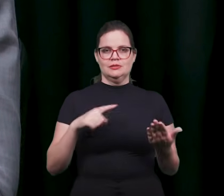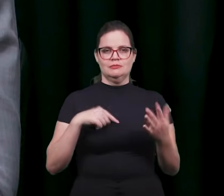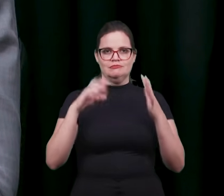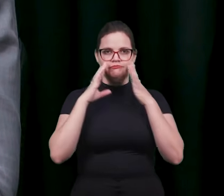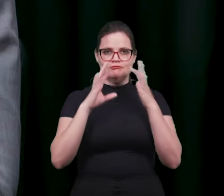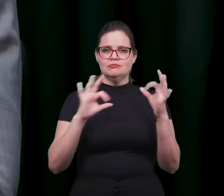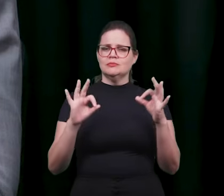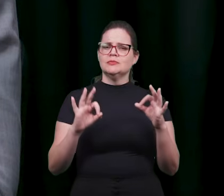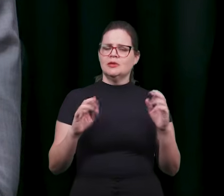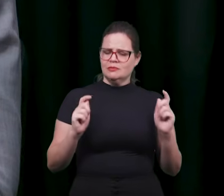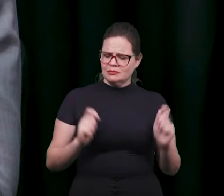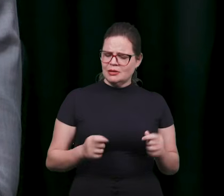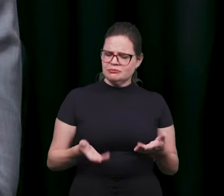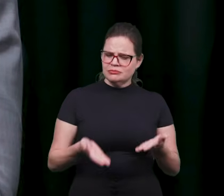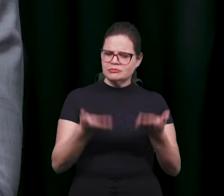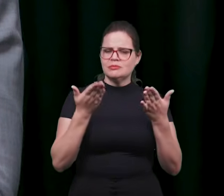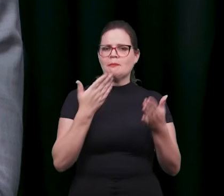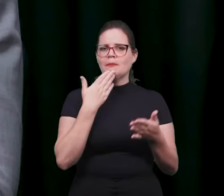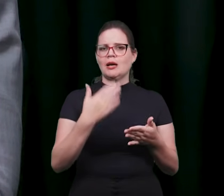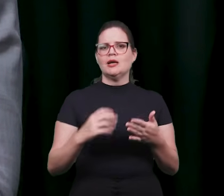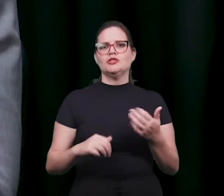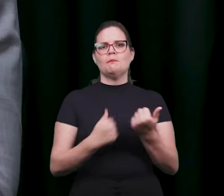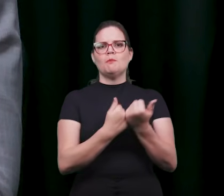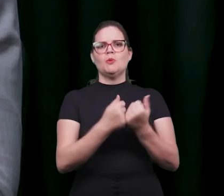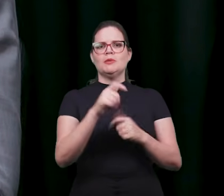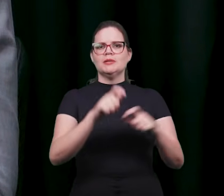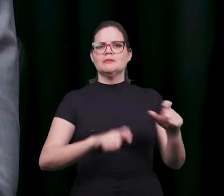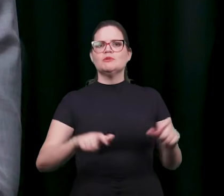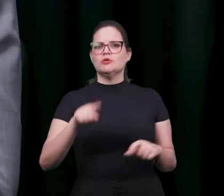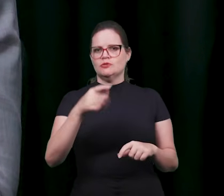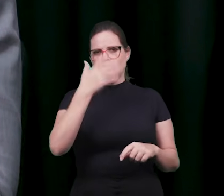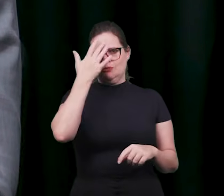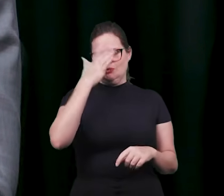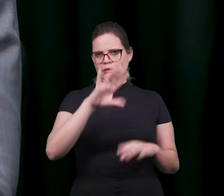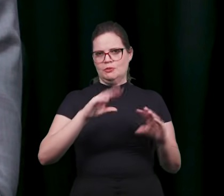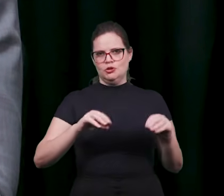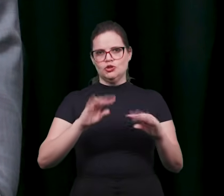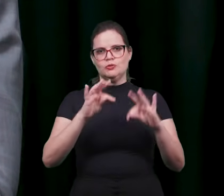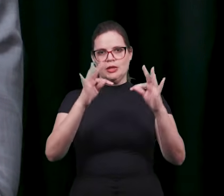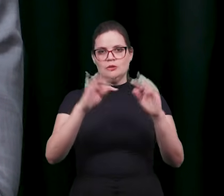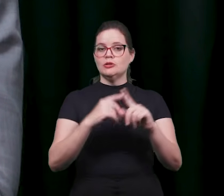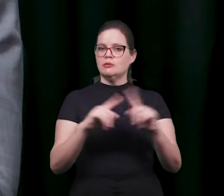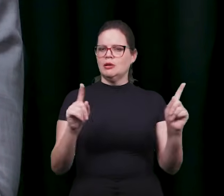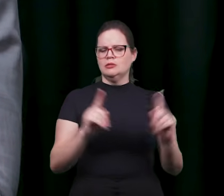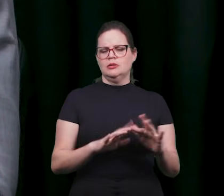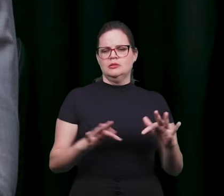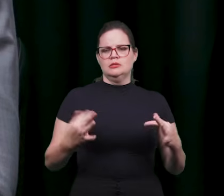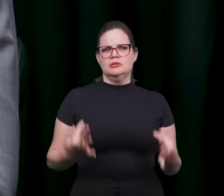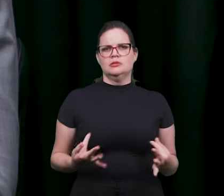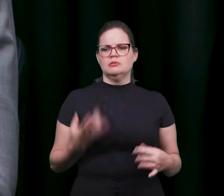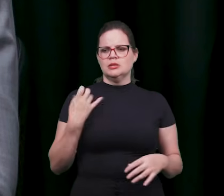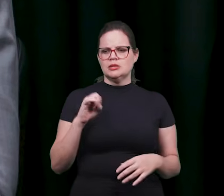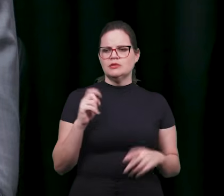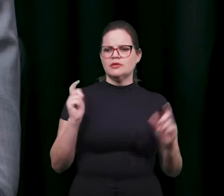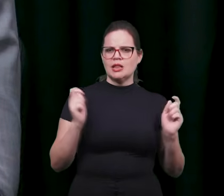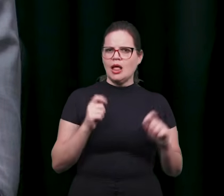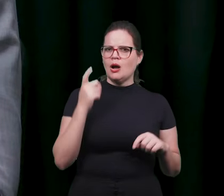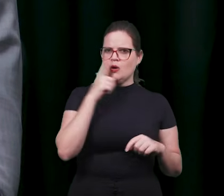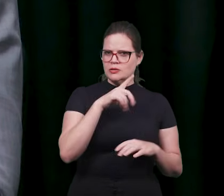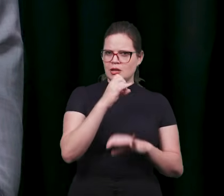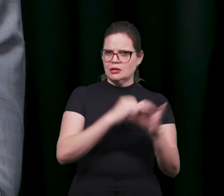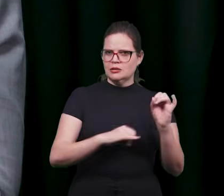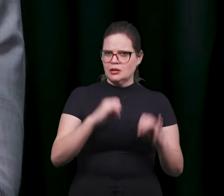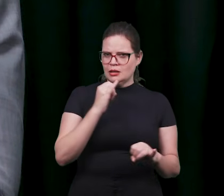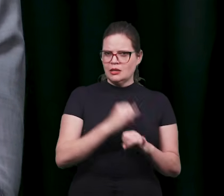nesse programa, se formalize, peça apoio para alguém se você não sabe, mas é algo muito simples que se você tiver um pouco de